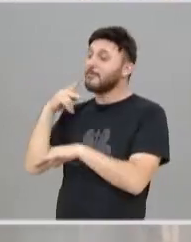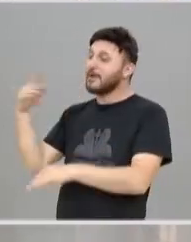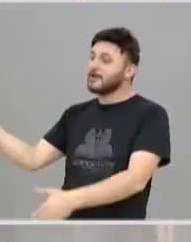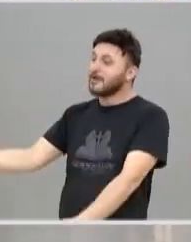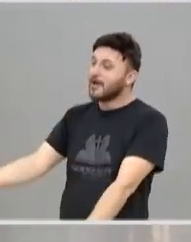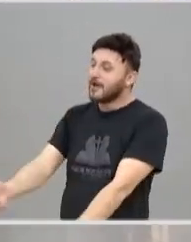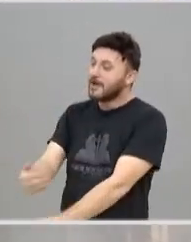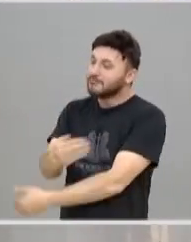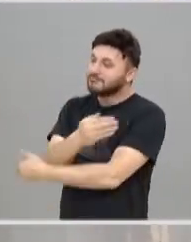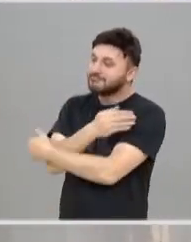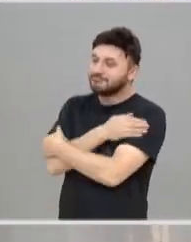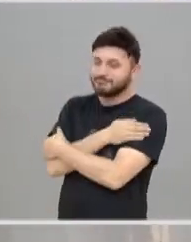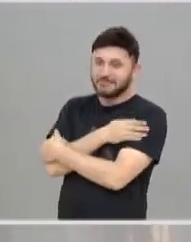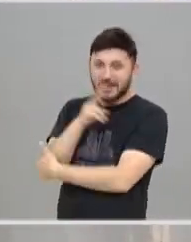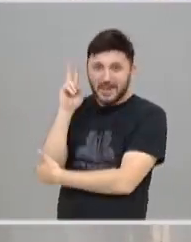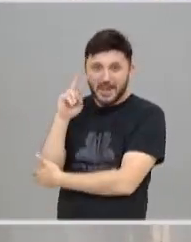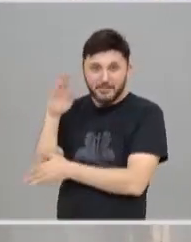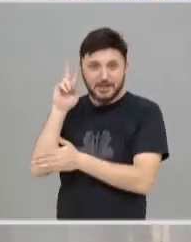abraçando.